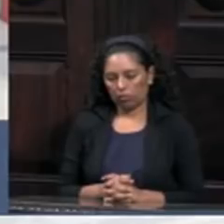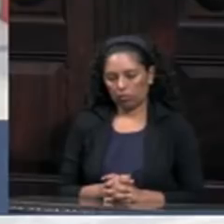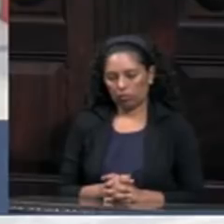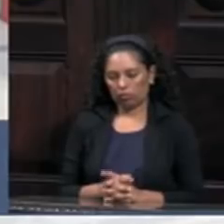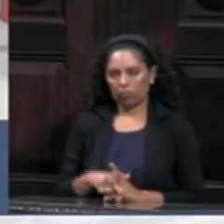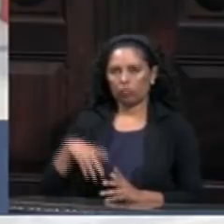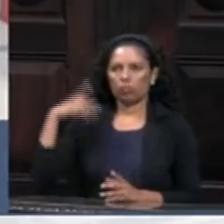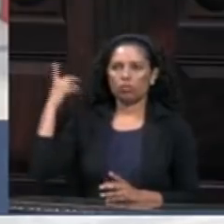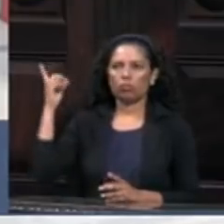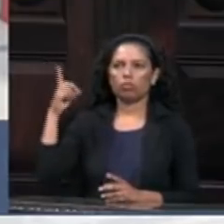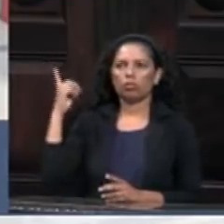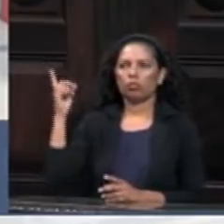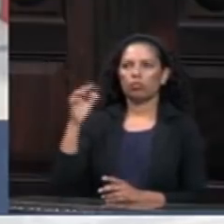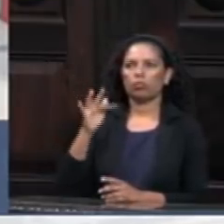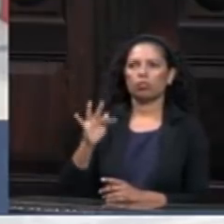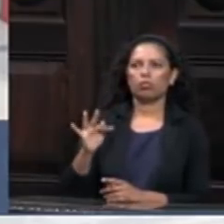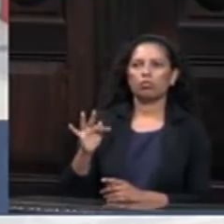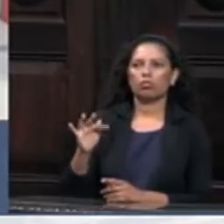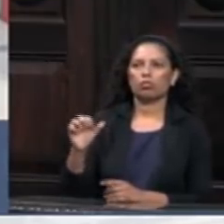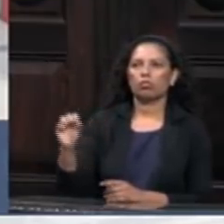Deputado Flávio.